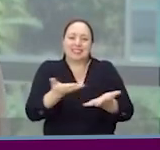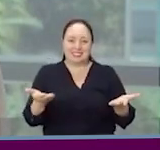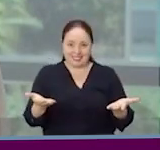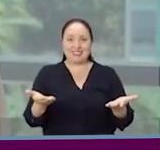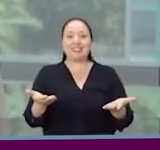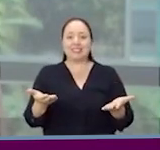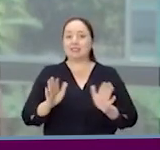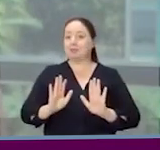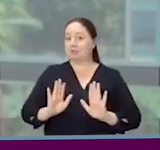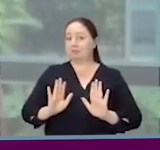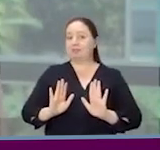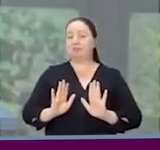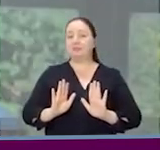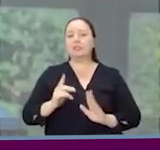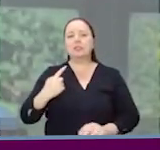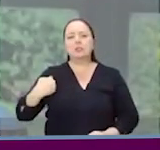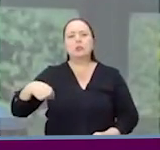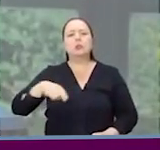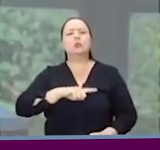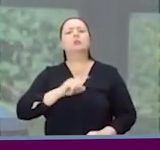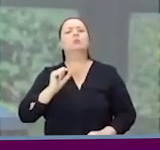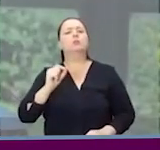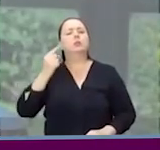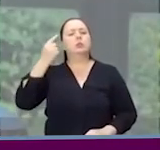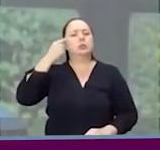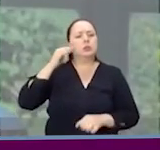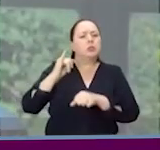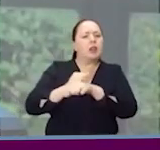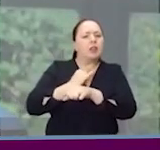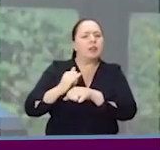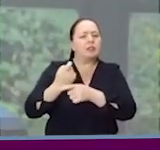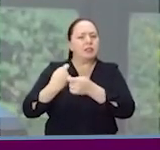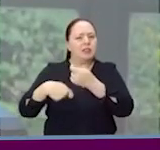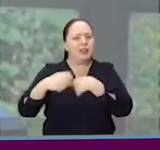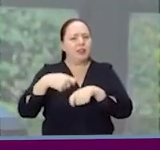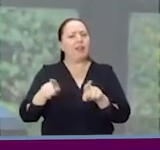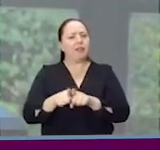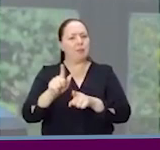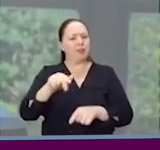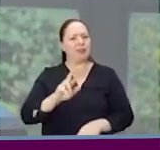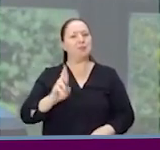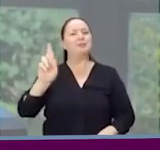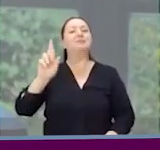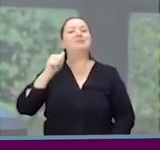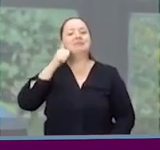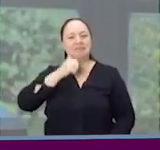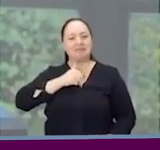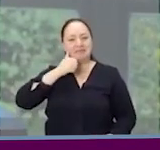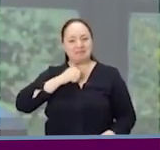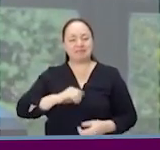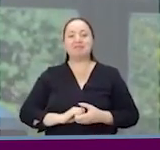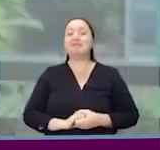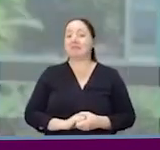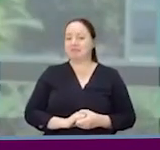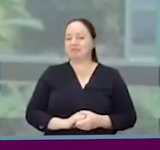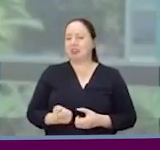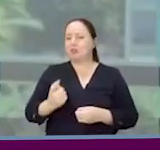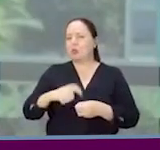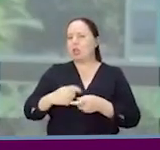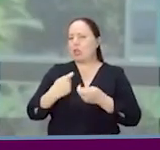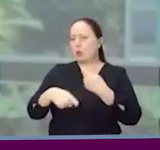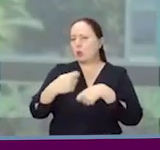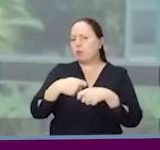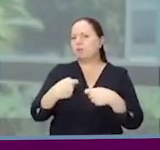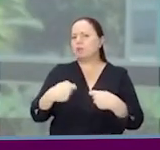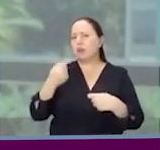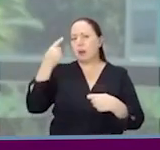todas vocês. A nossa retomada econômica passa também pela mão das mulheres. E por falar